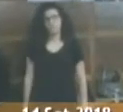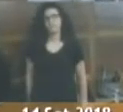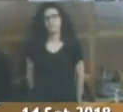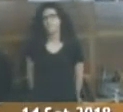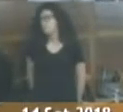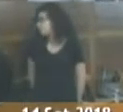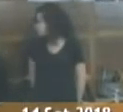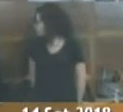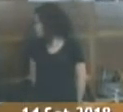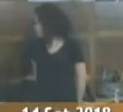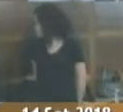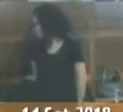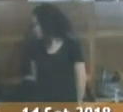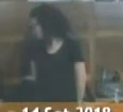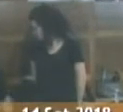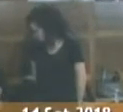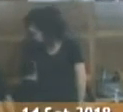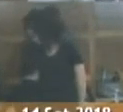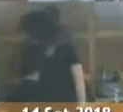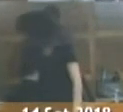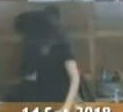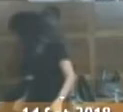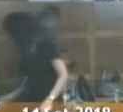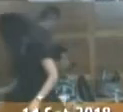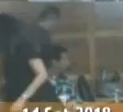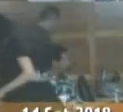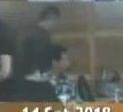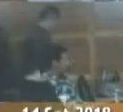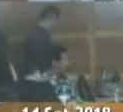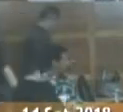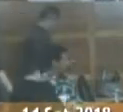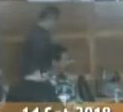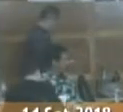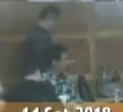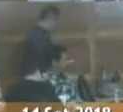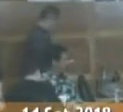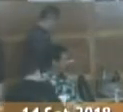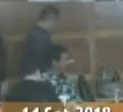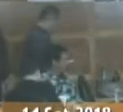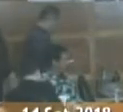né? E a gente sabia que teria que fazer protocolos